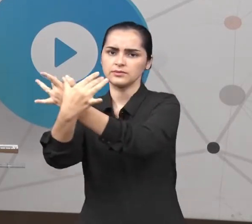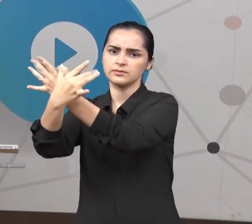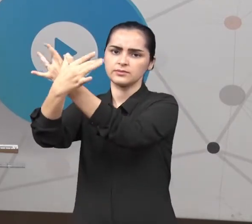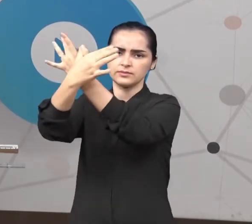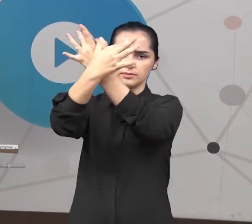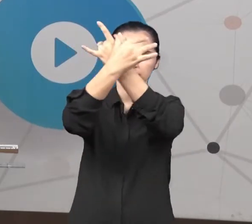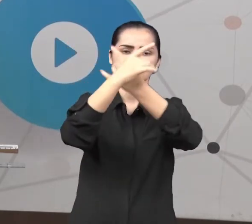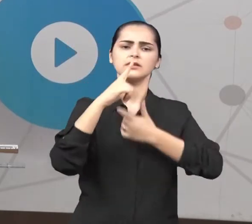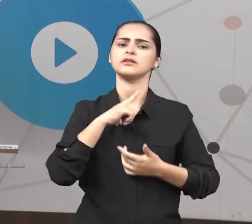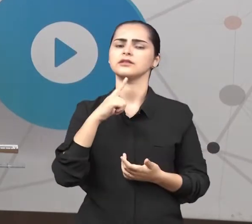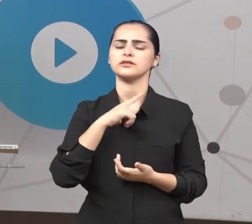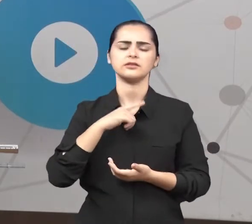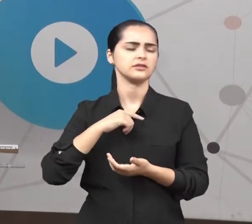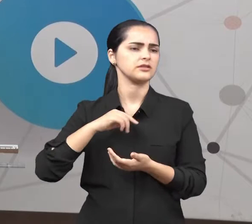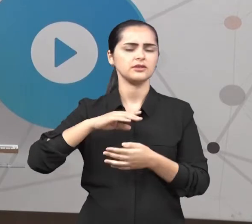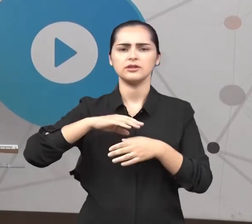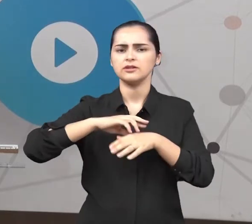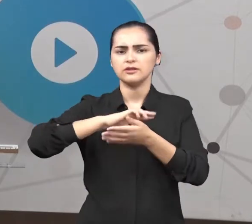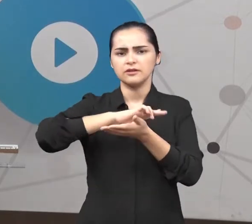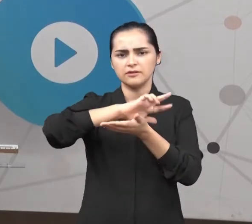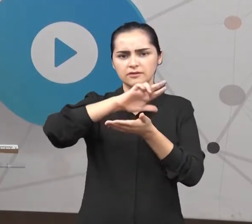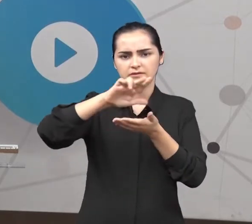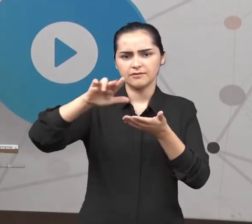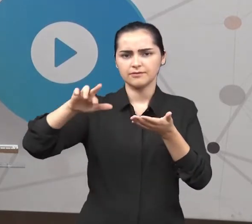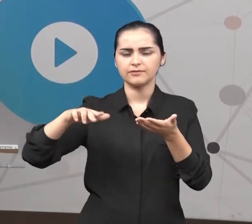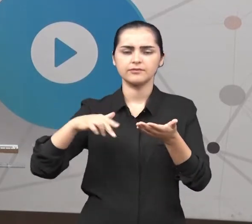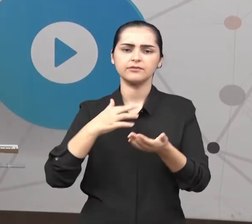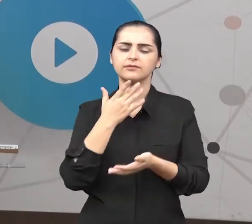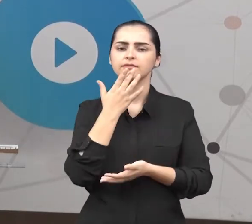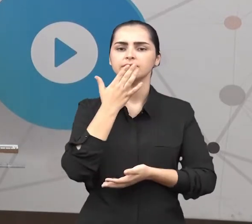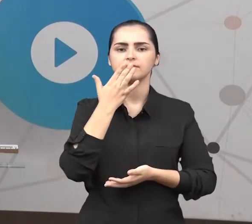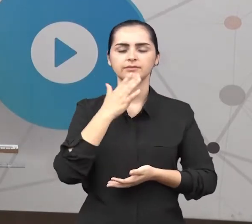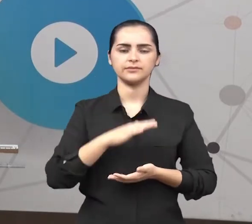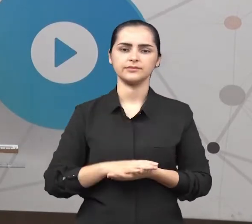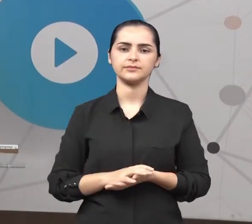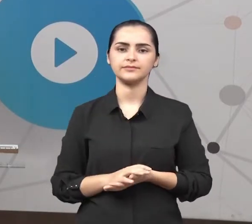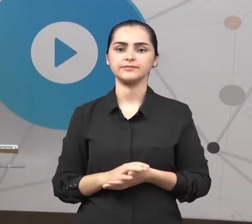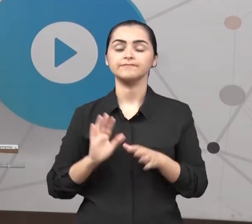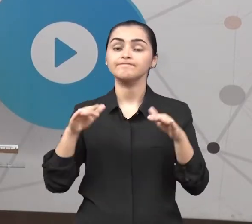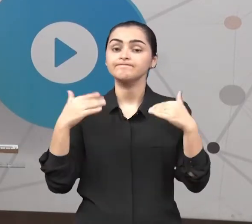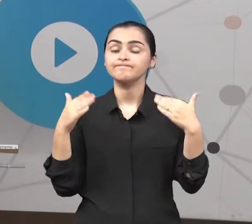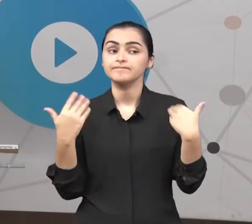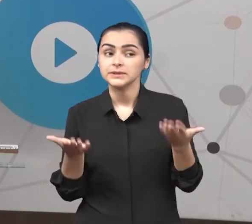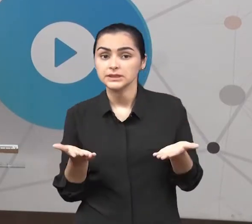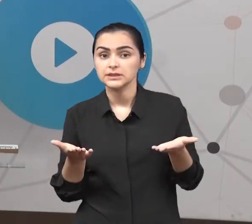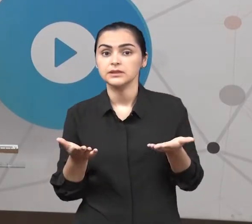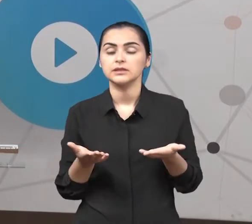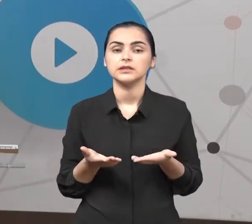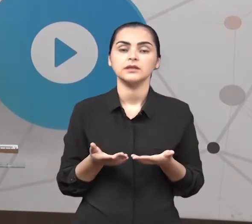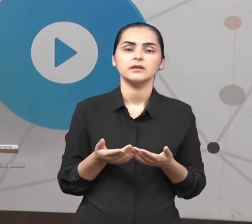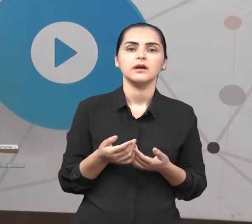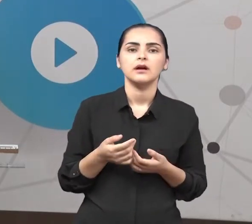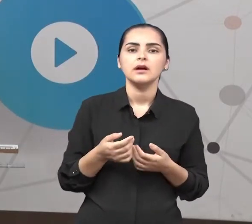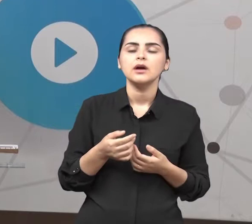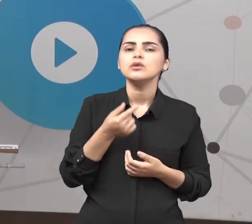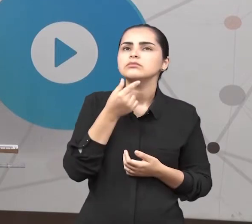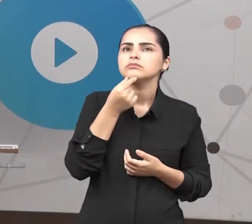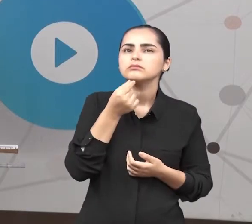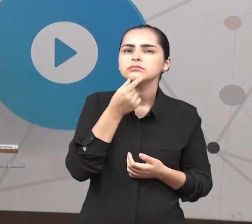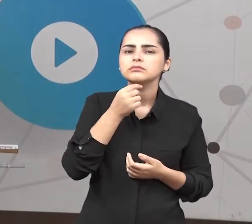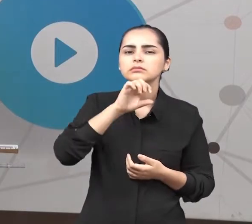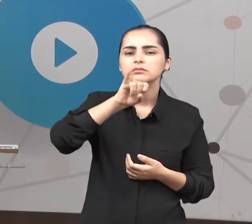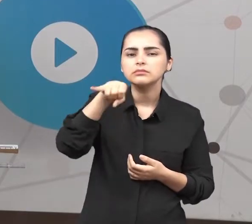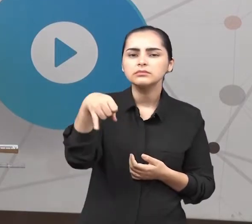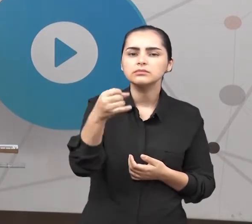Tinham borboletas de várias cores. E quando o José viu